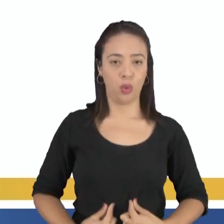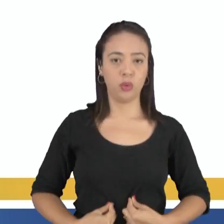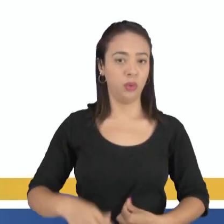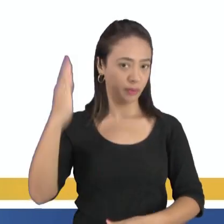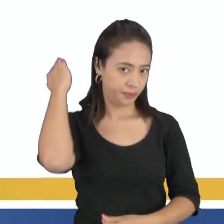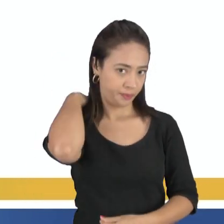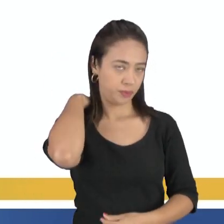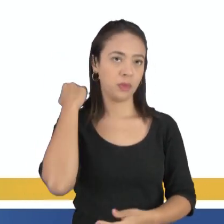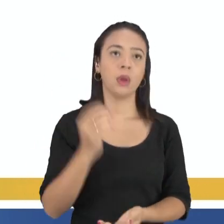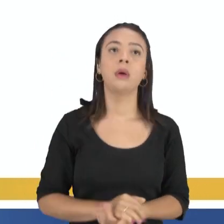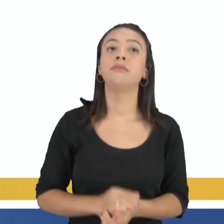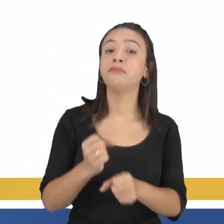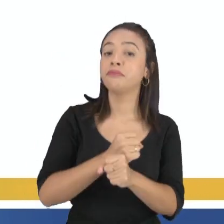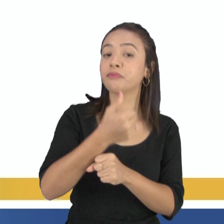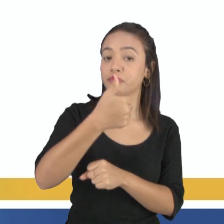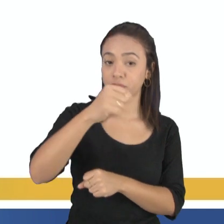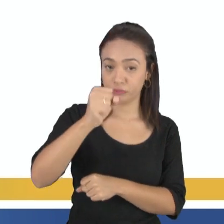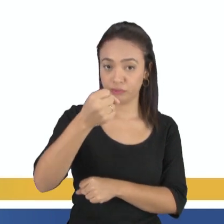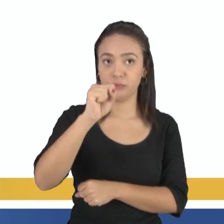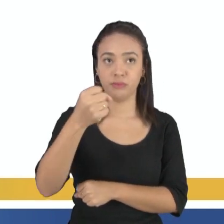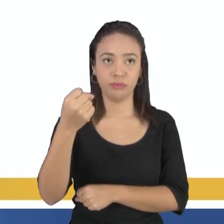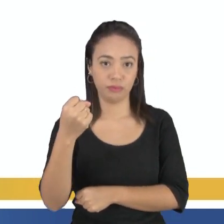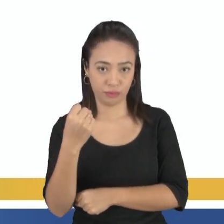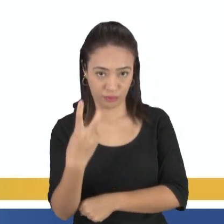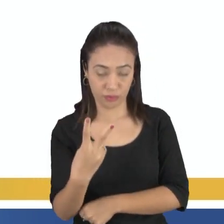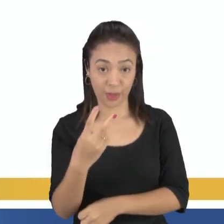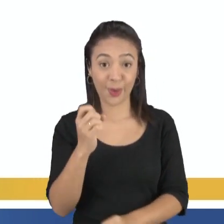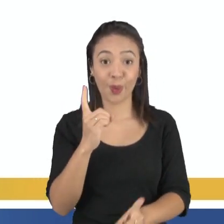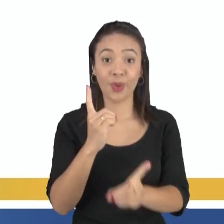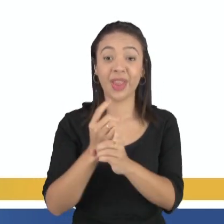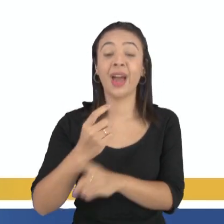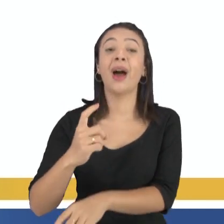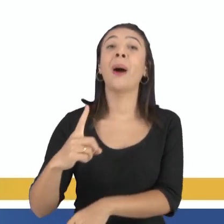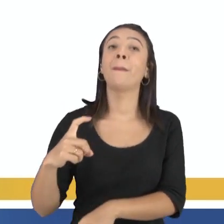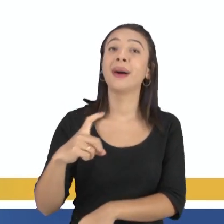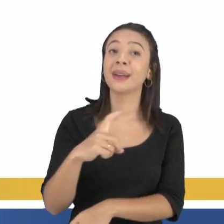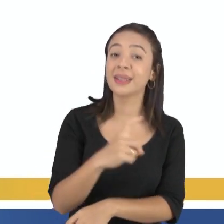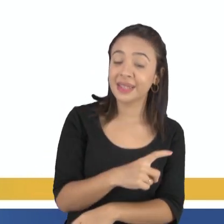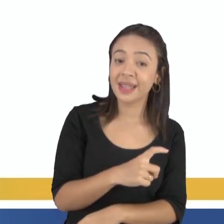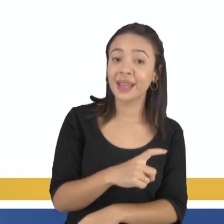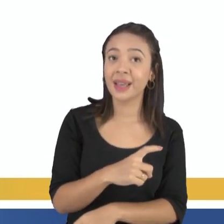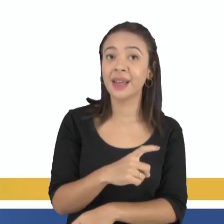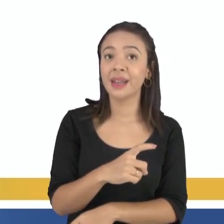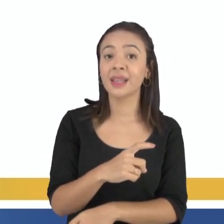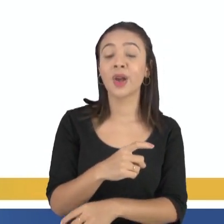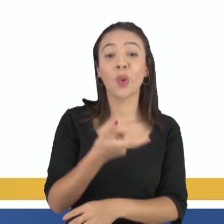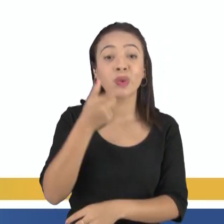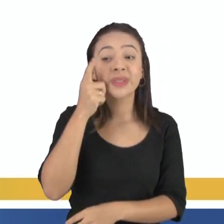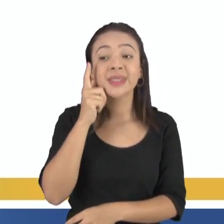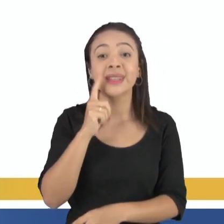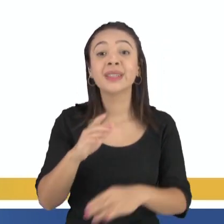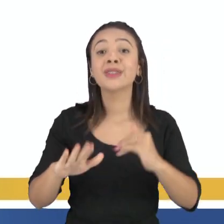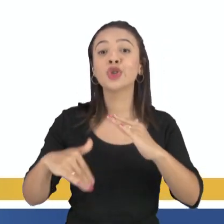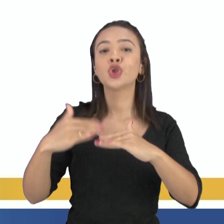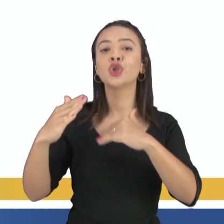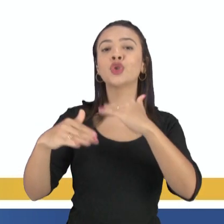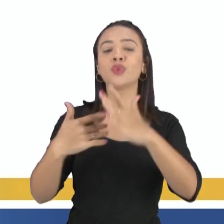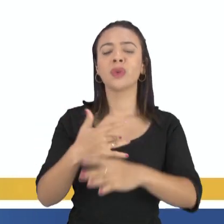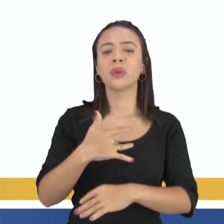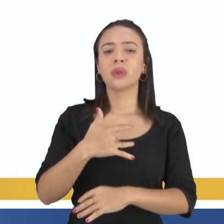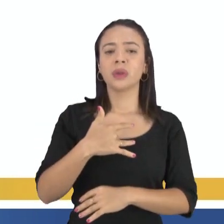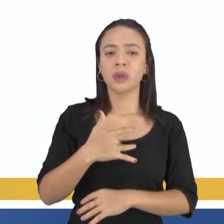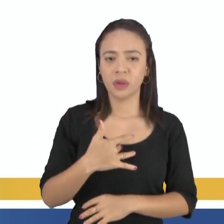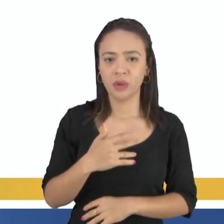1882, foi identificada a bactéria causadora da doença, que é a Mycobacterium